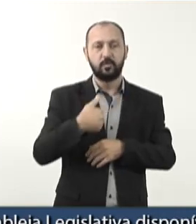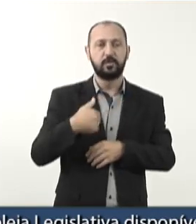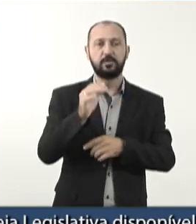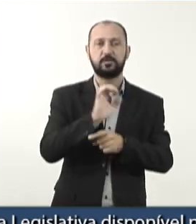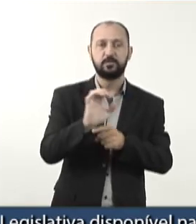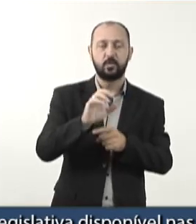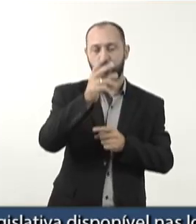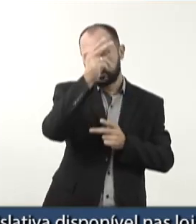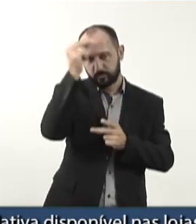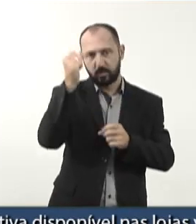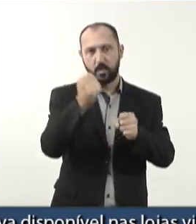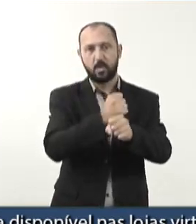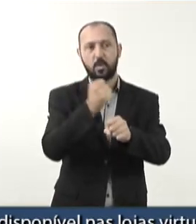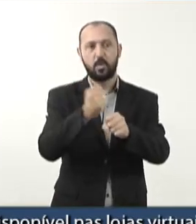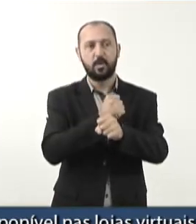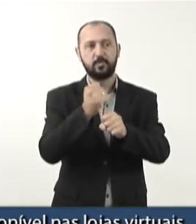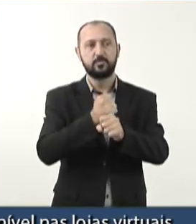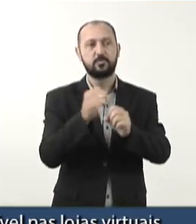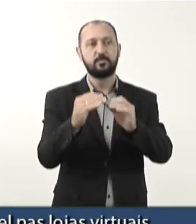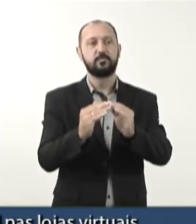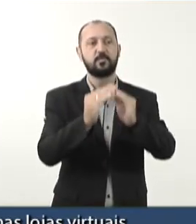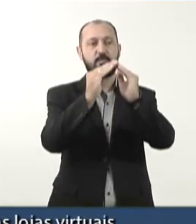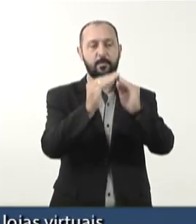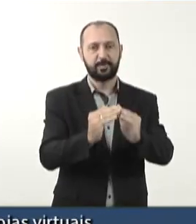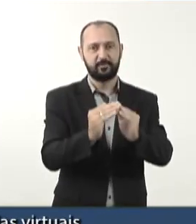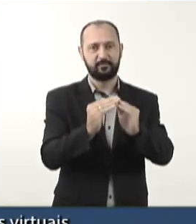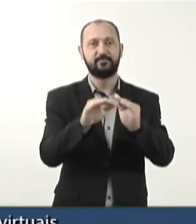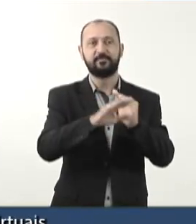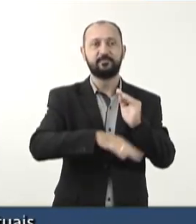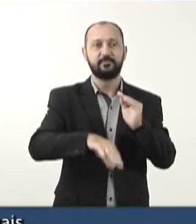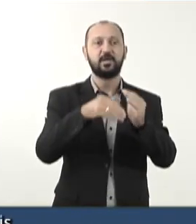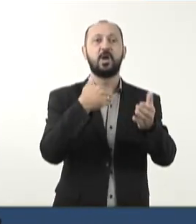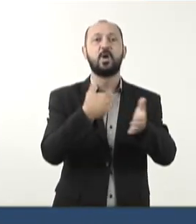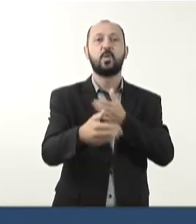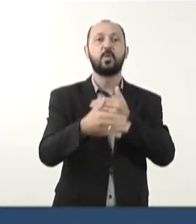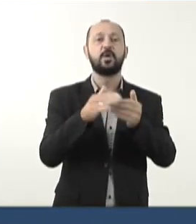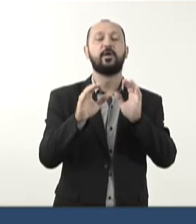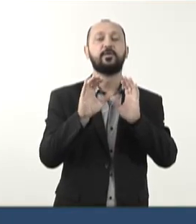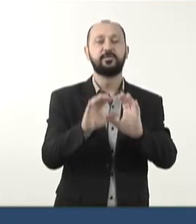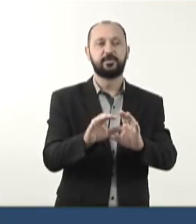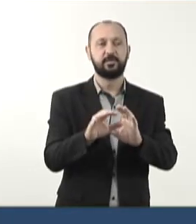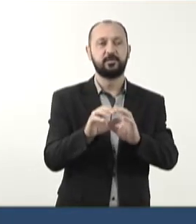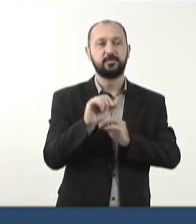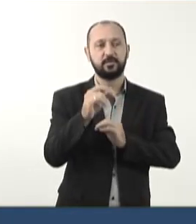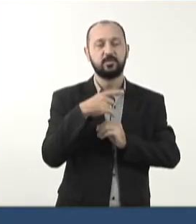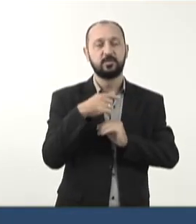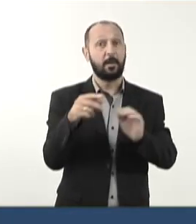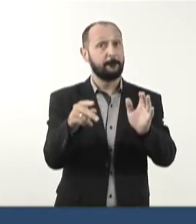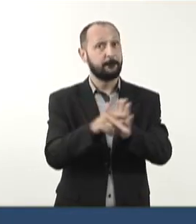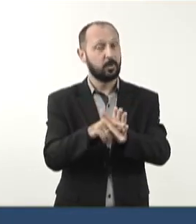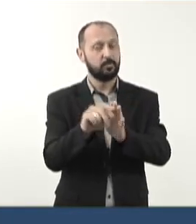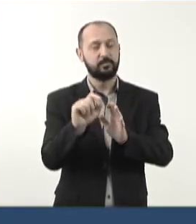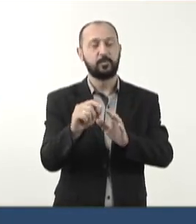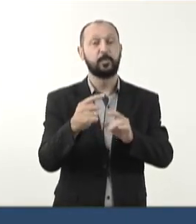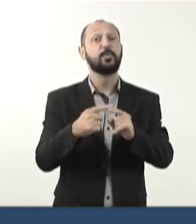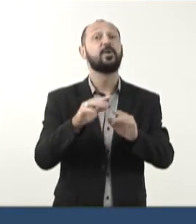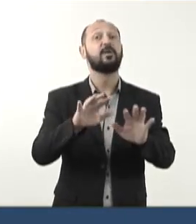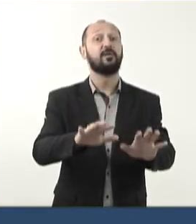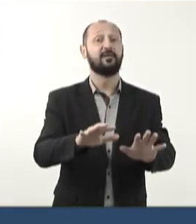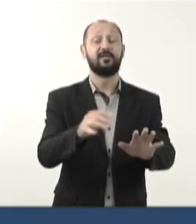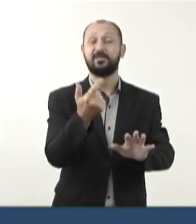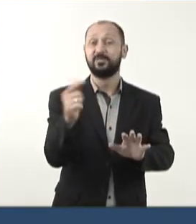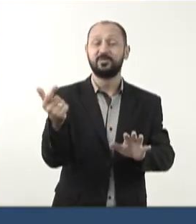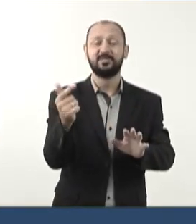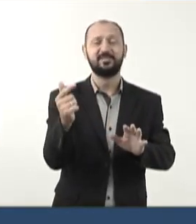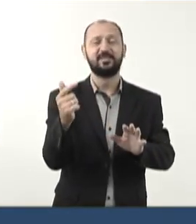ou municipal construir um prédio físico de qualquer espécie que não seja da União, porque não